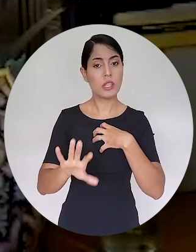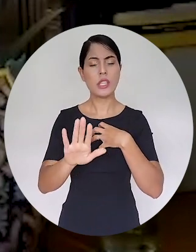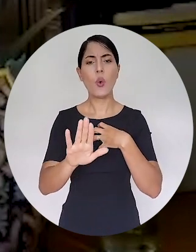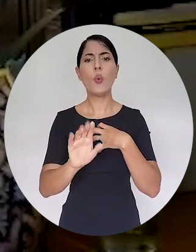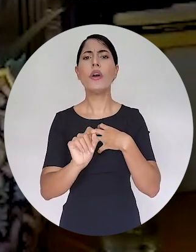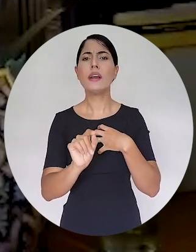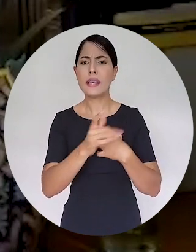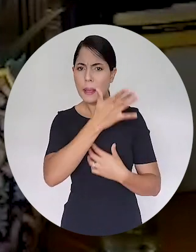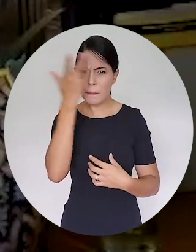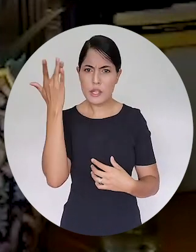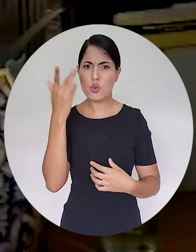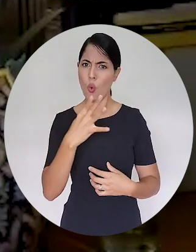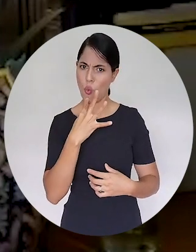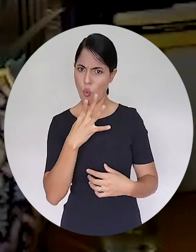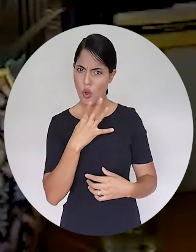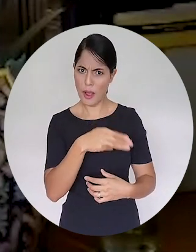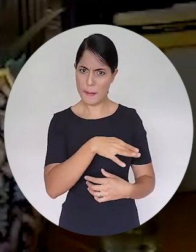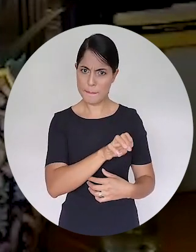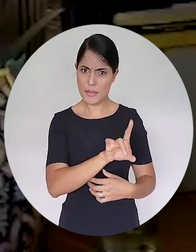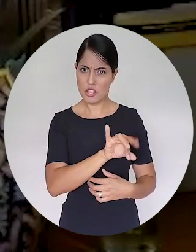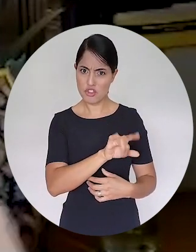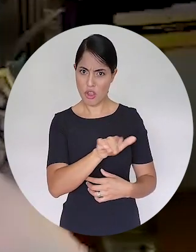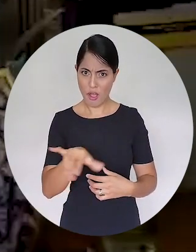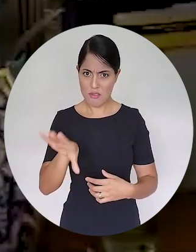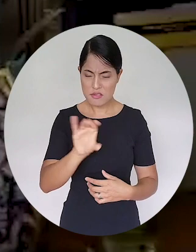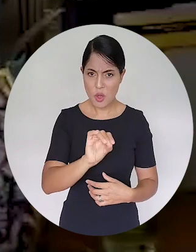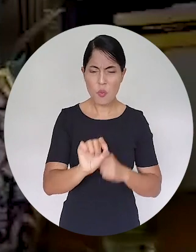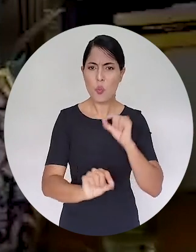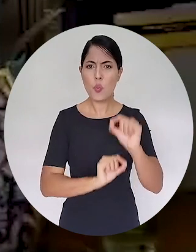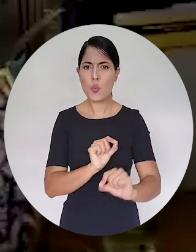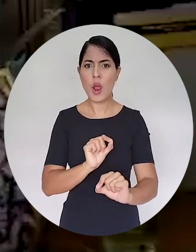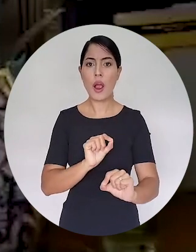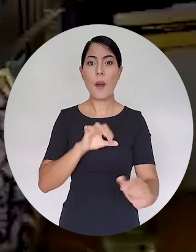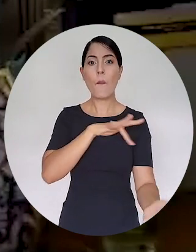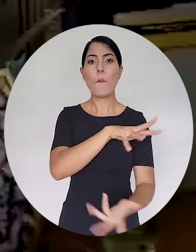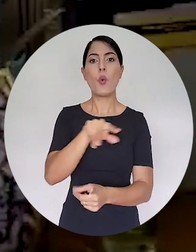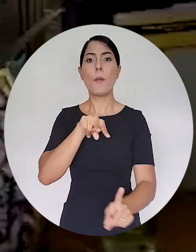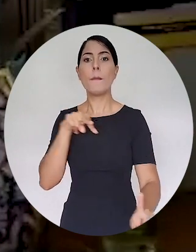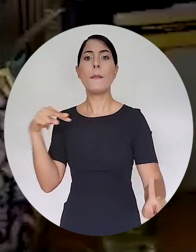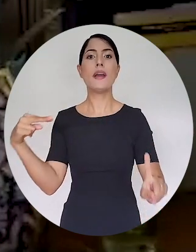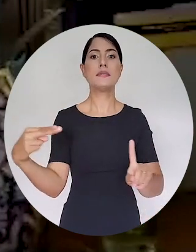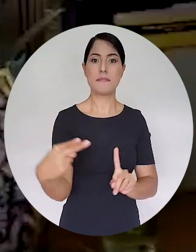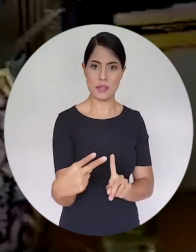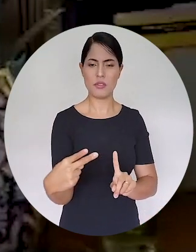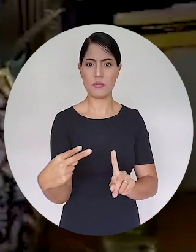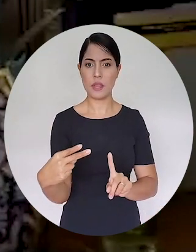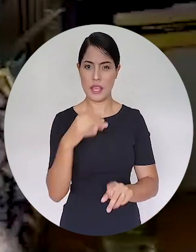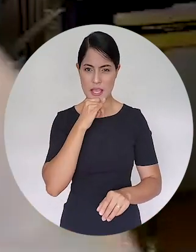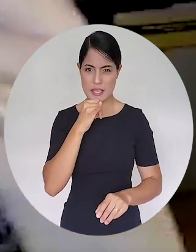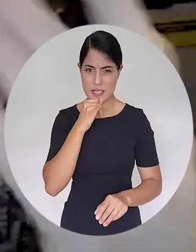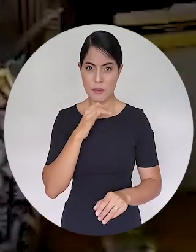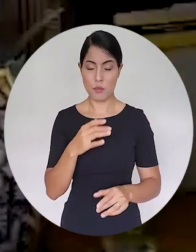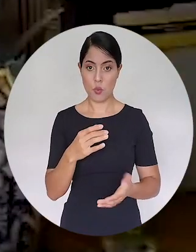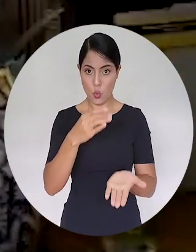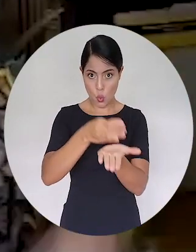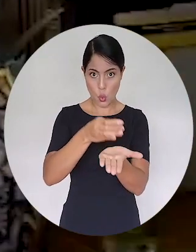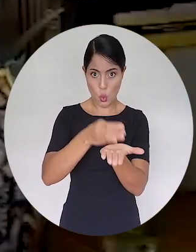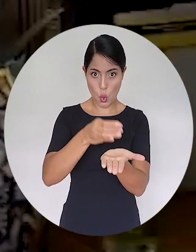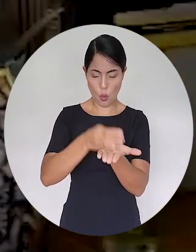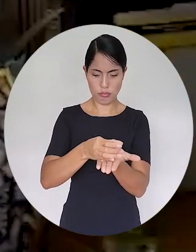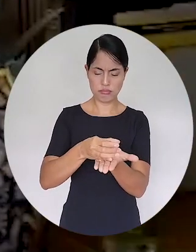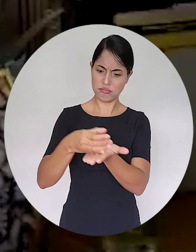tendo uma transformação interna. É uma forma de ver o mundo. Eu falo sempre, a gente pode olhar um copo, o copo pode estar meio